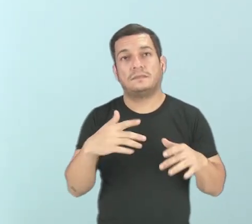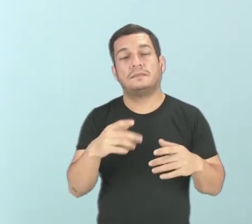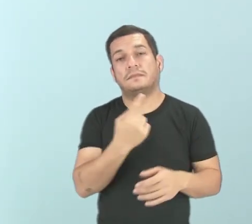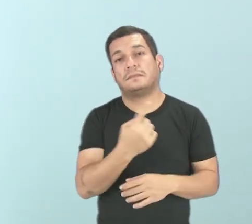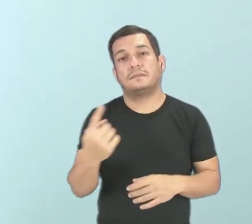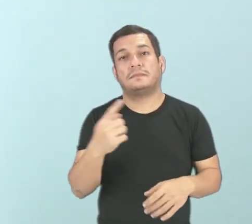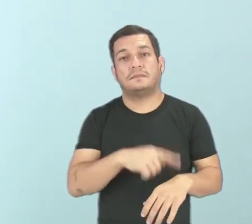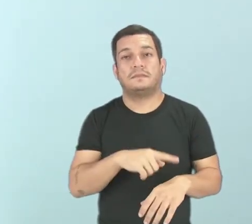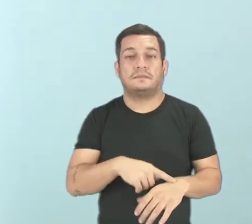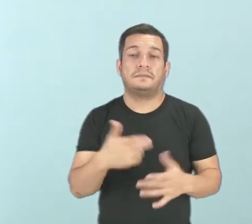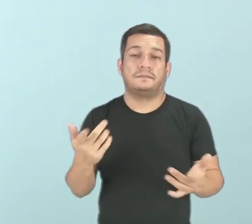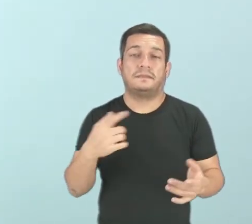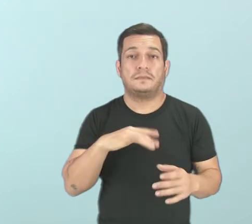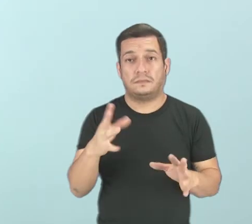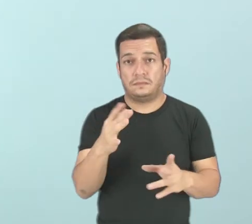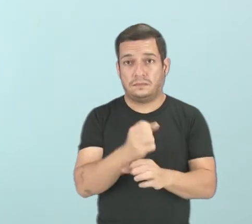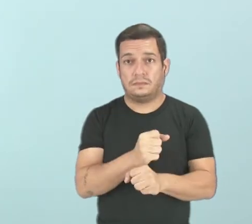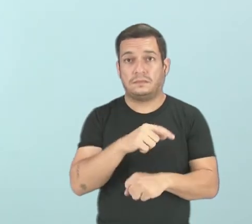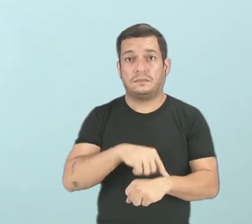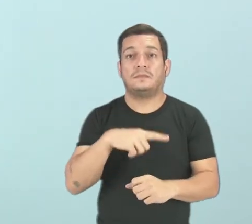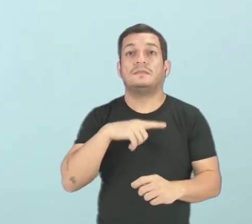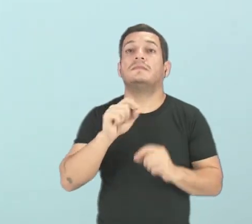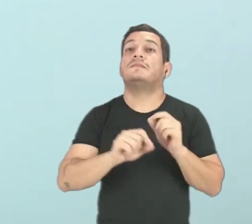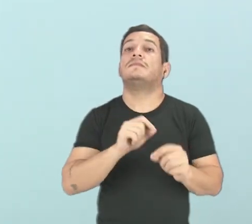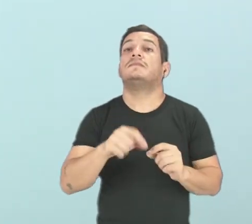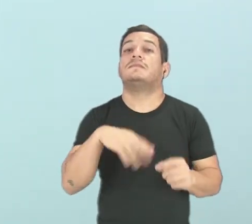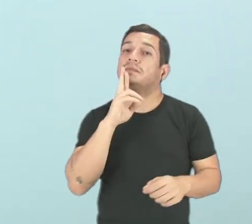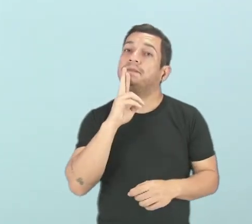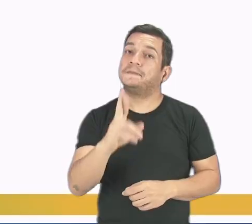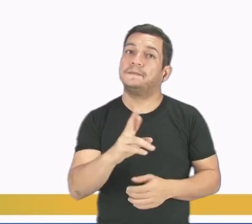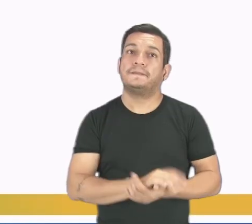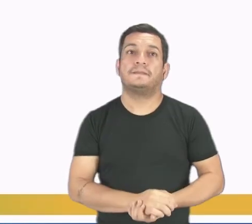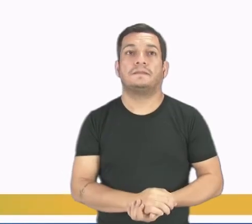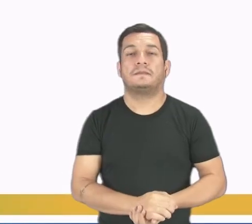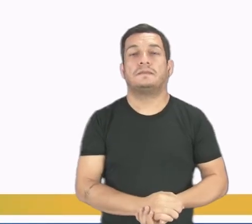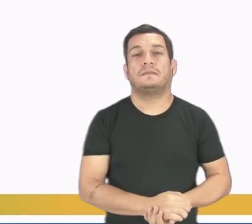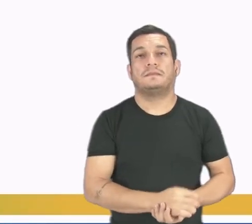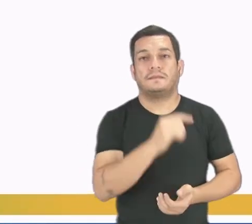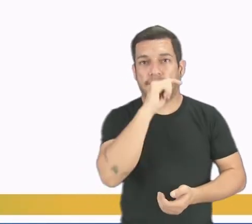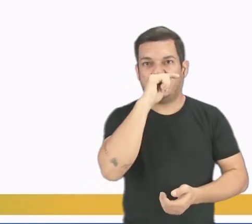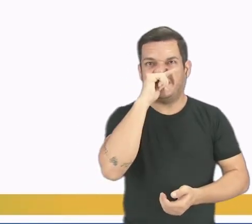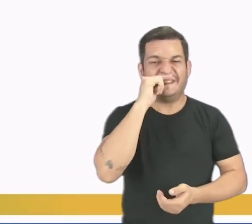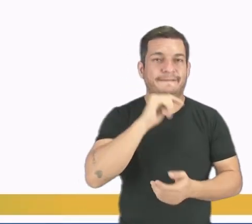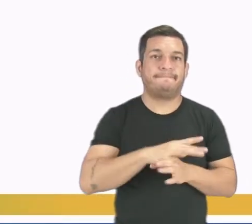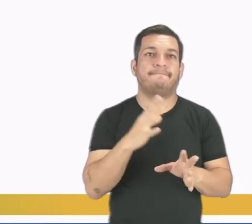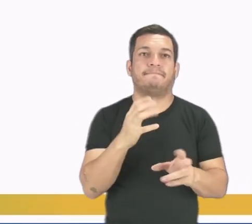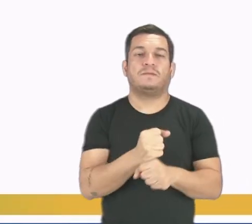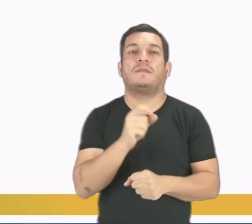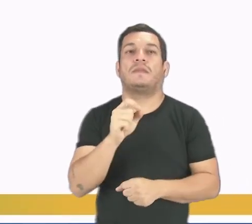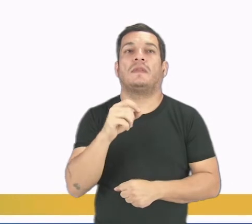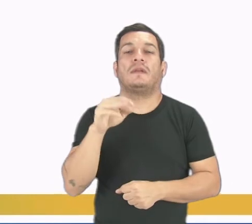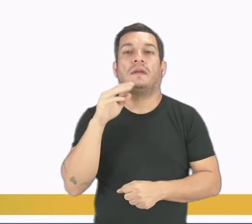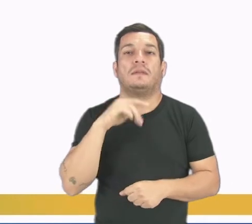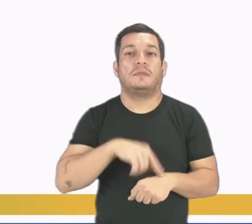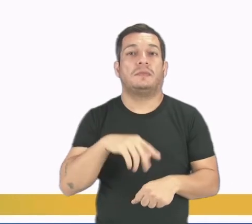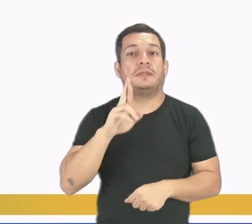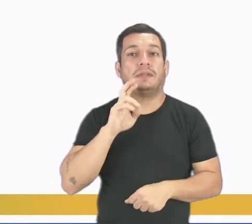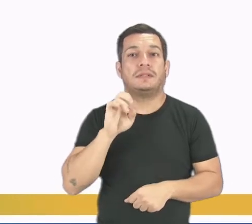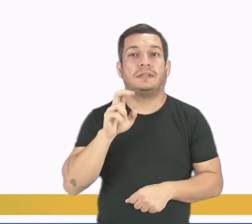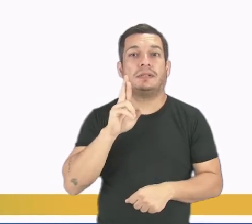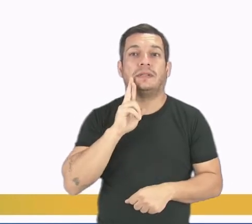o osso da mandíbula onde você vai ficcionar o dente. Tudo bem? Então vamos lá. Temos aí,